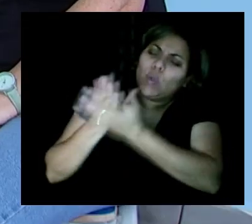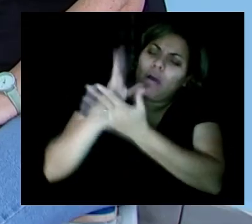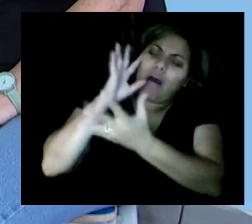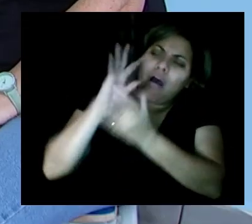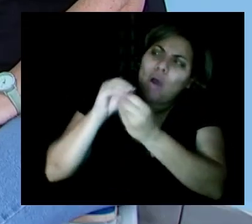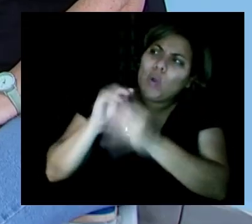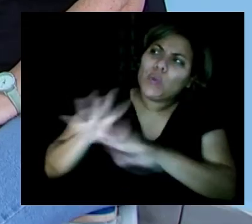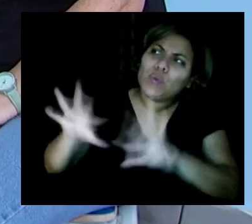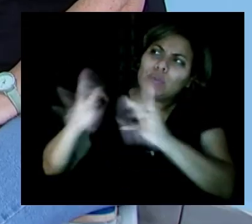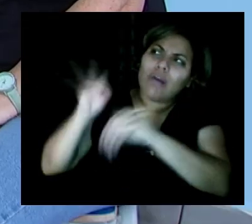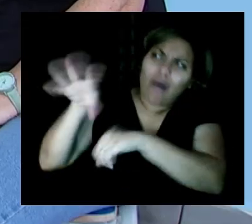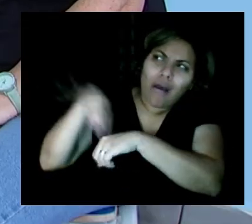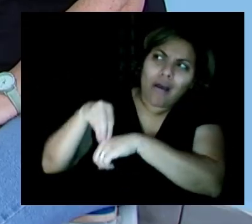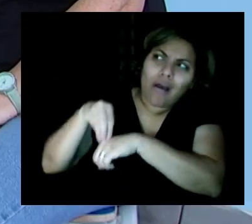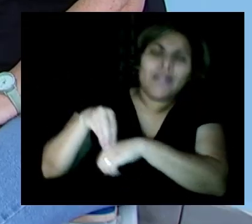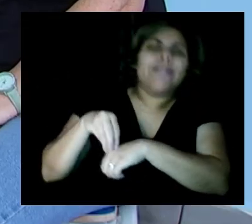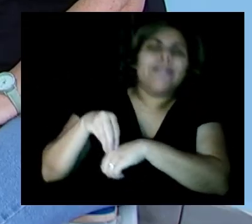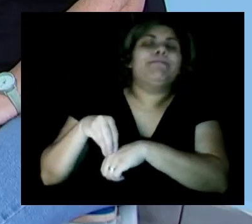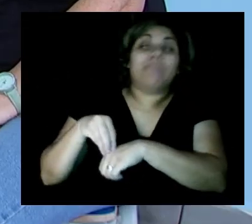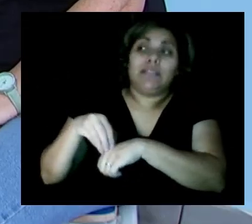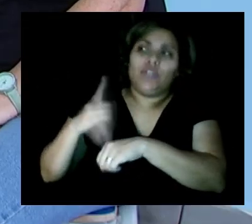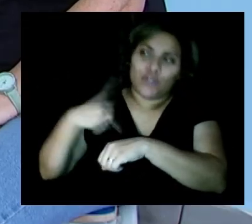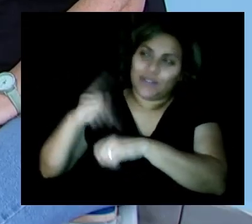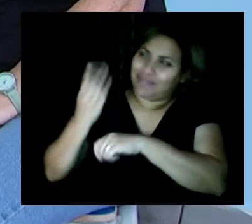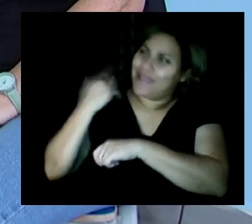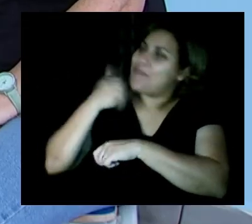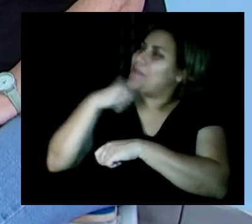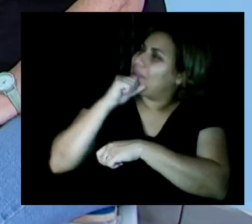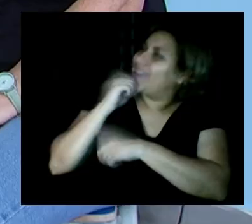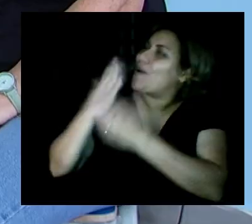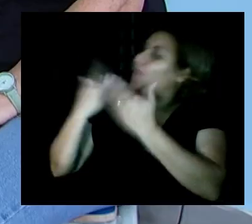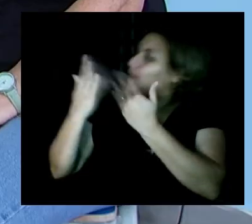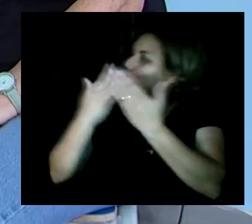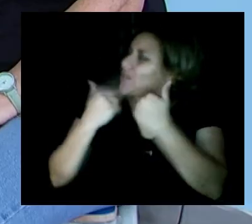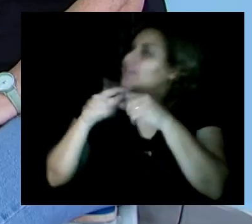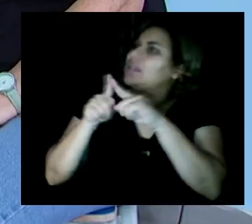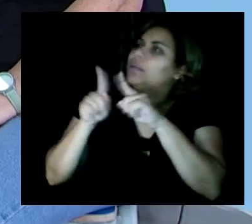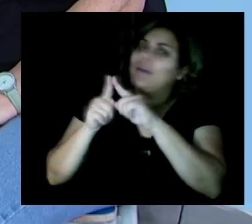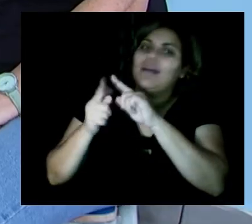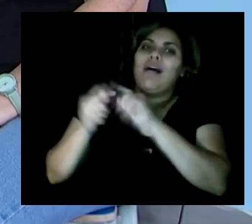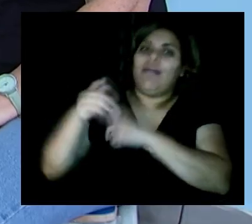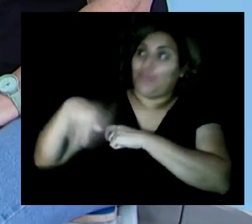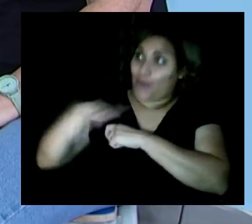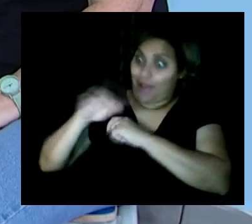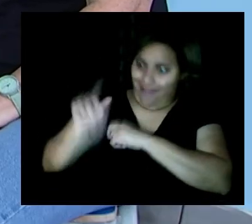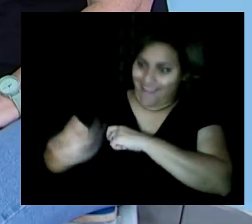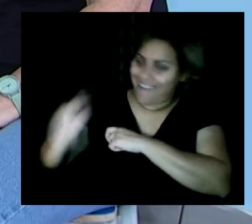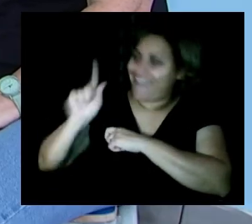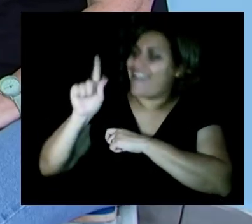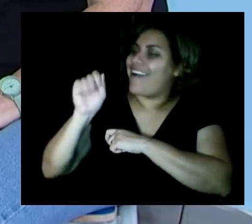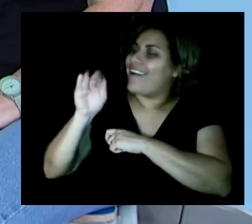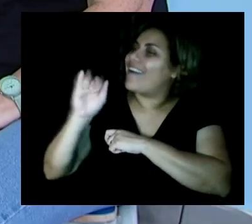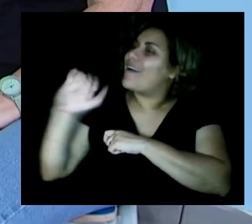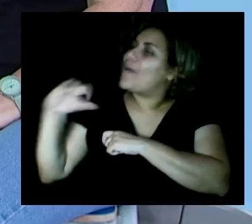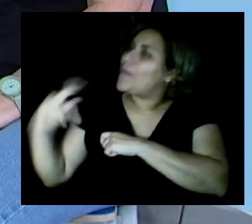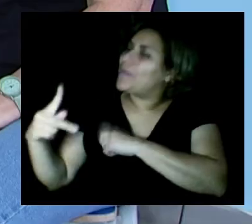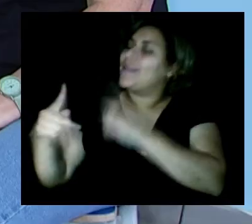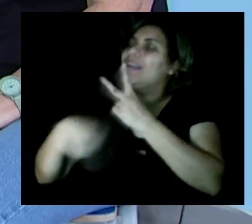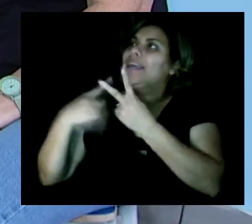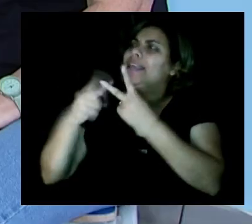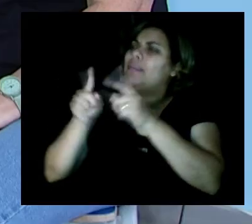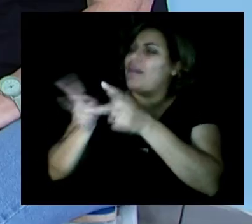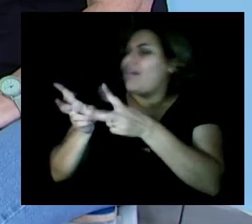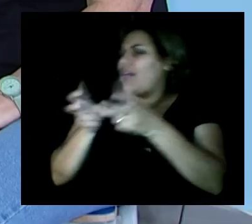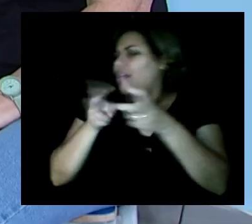mais cedo com algumas mães para falar da importância da ADACAMP, desse cenário, né, que às vezes elas vêm em extrema vulnerabilidade